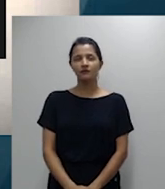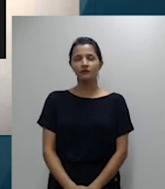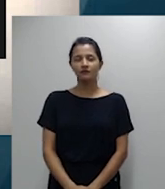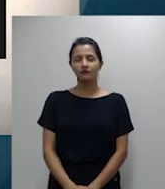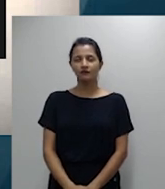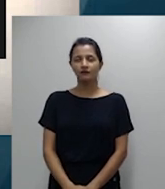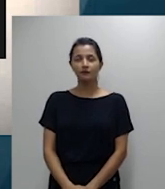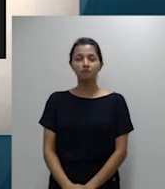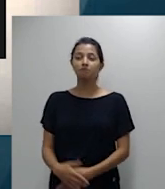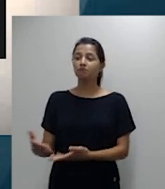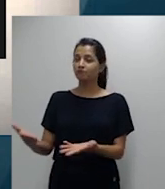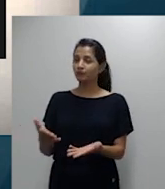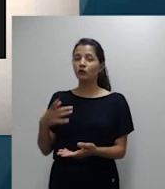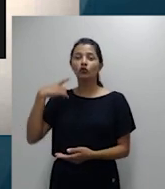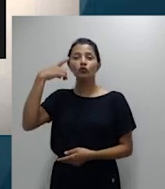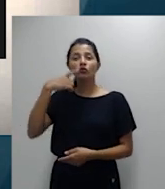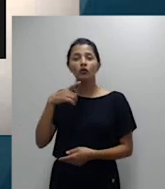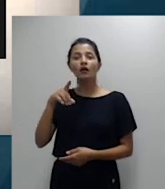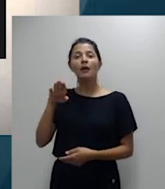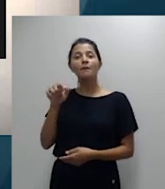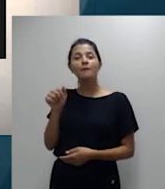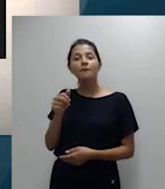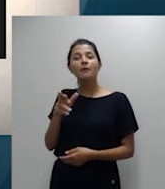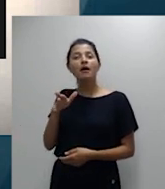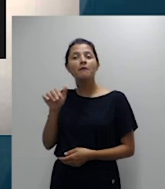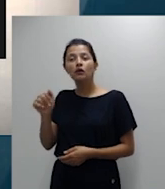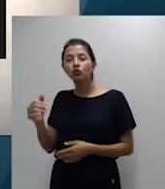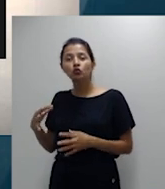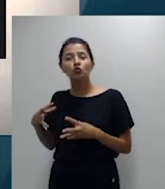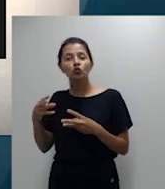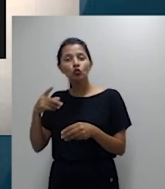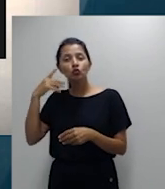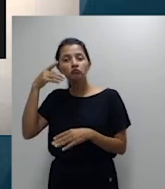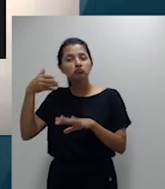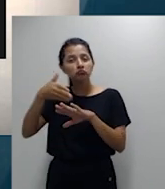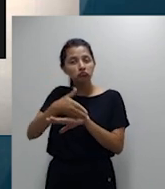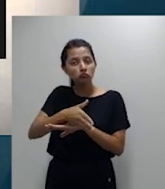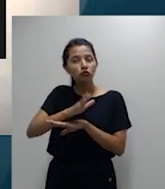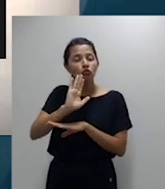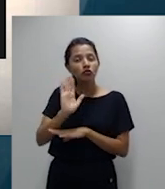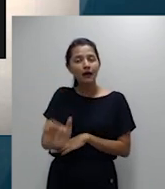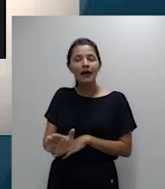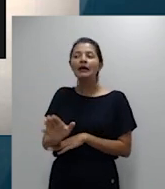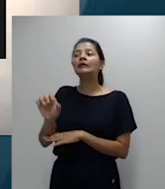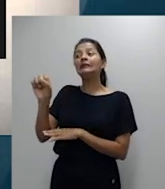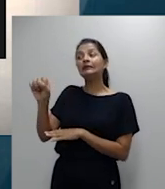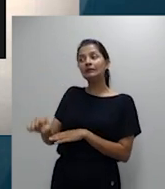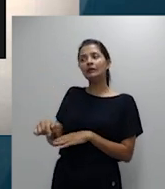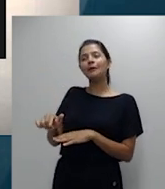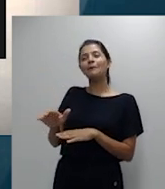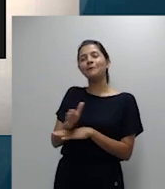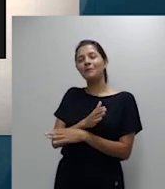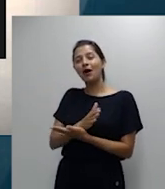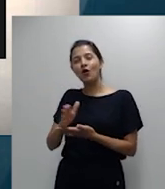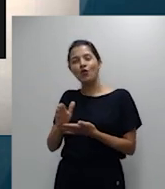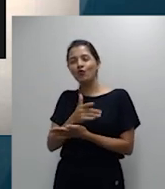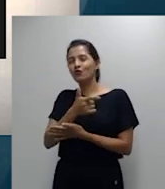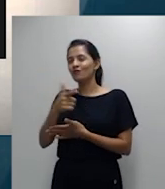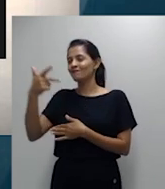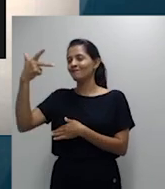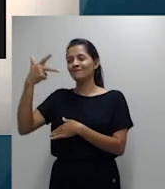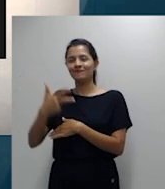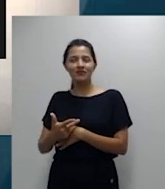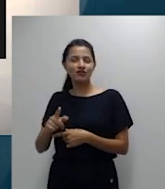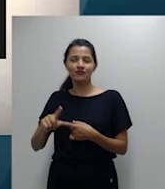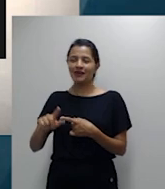a doutora Bárbara me ajudando todos estão na sala então eles mais alguns estão sem o vídeo Doutor André Doutor